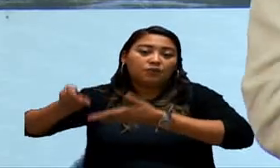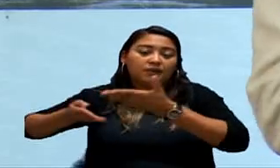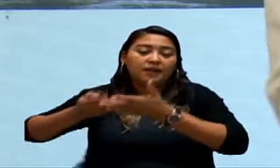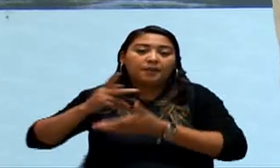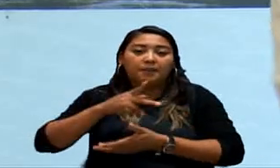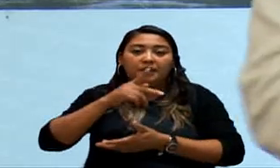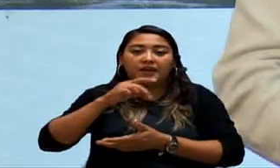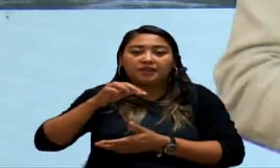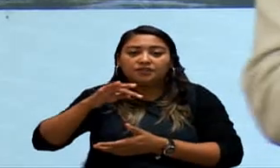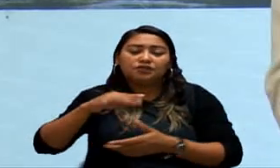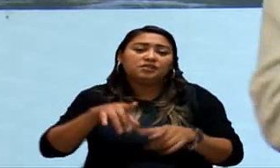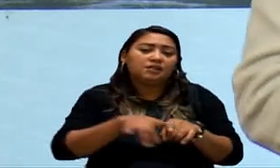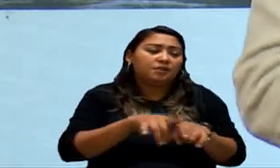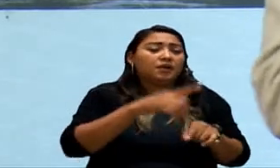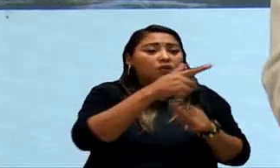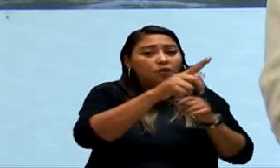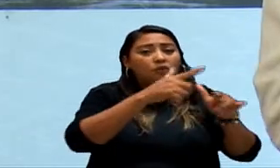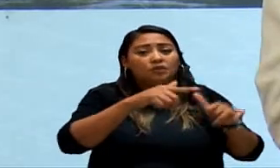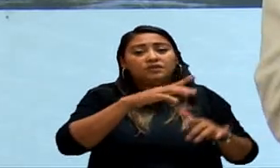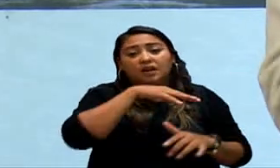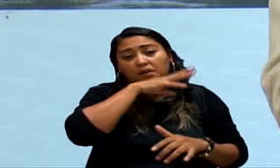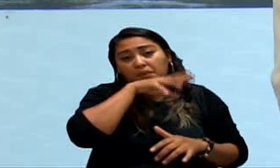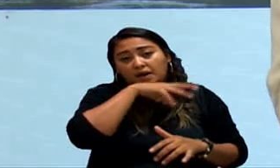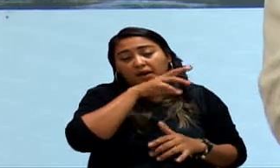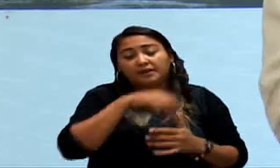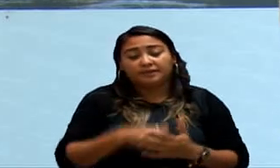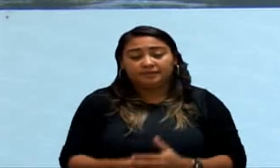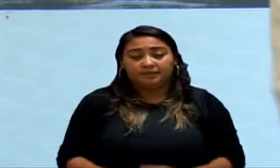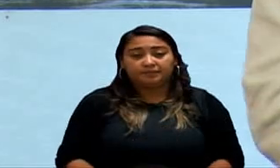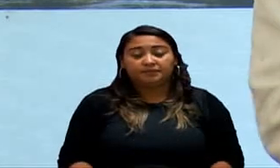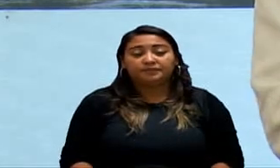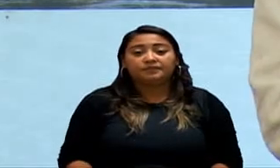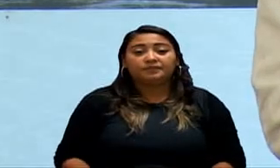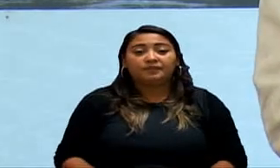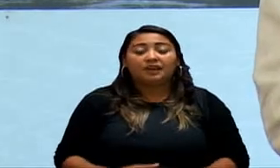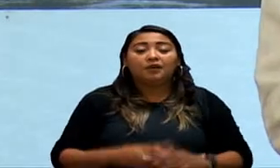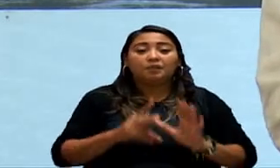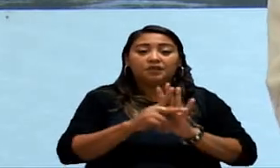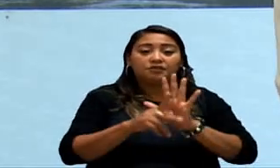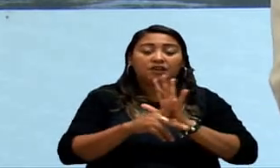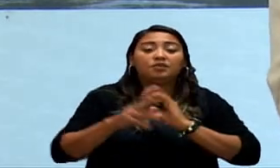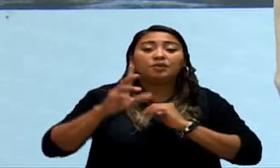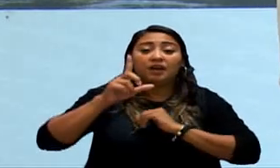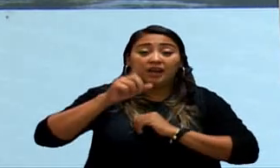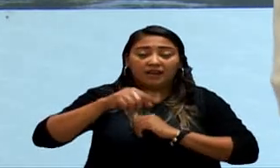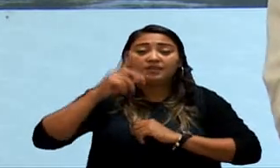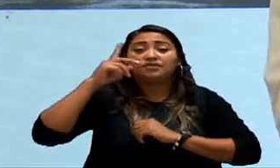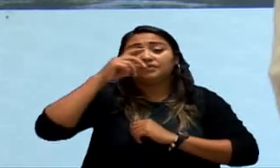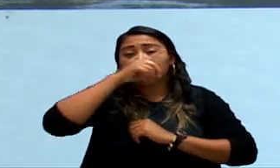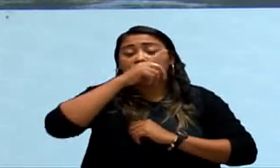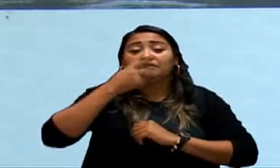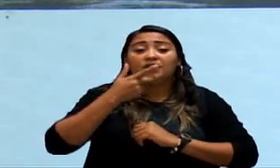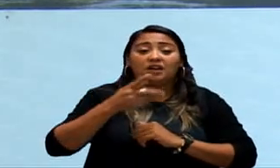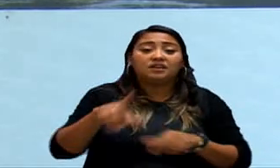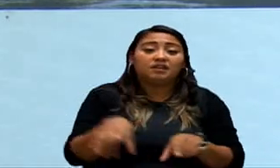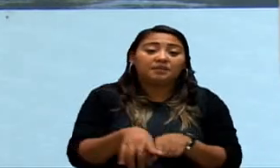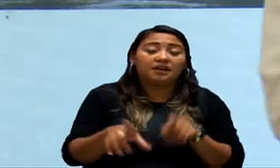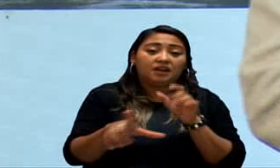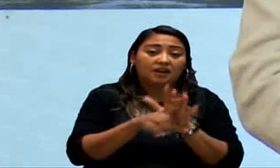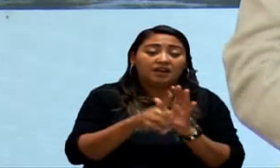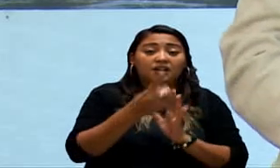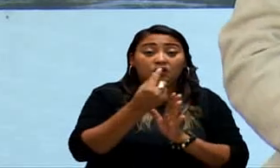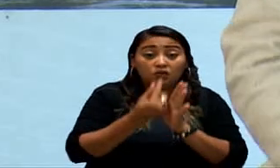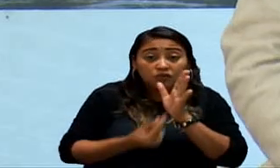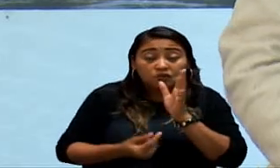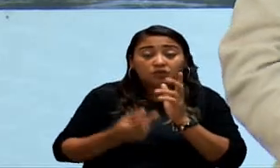pets, mas silvestres, nativos e também exóticos. Esse projeto ele é bem complexo, ele fala sobre até da lei orçamentária, lei